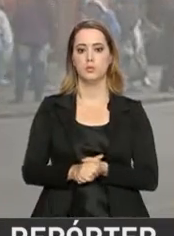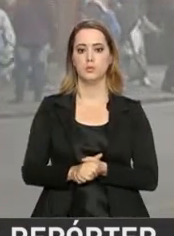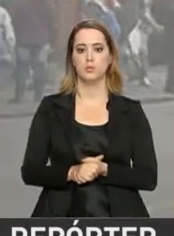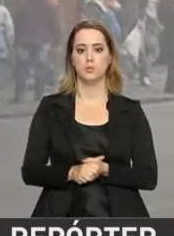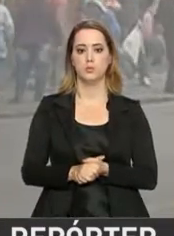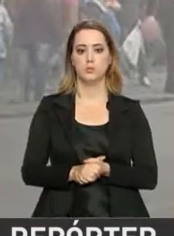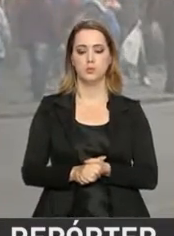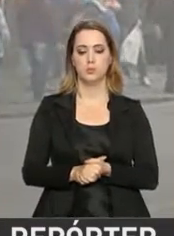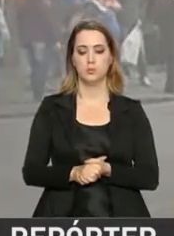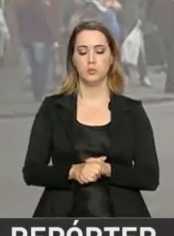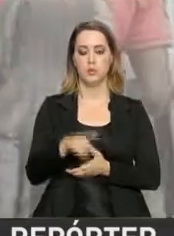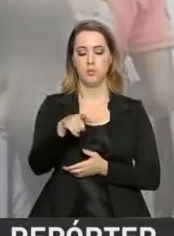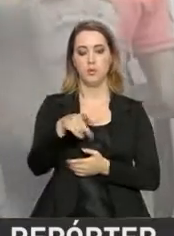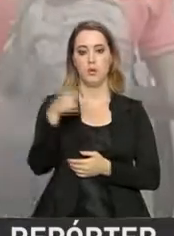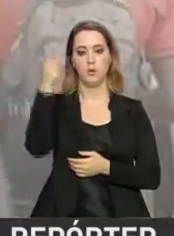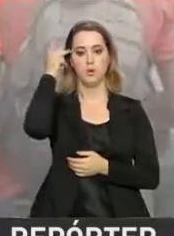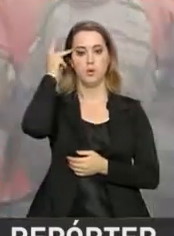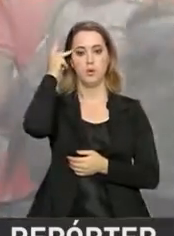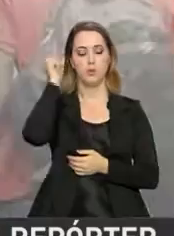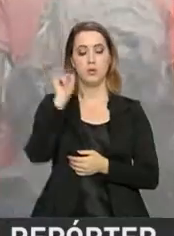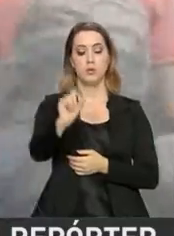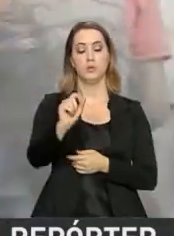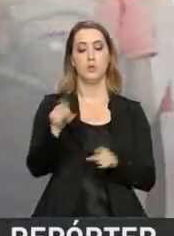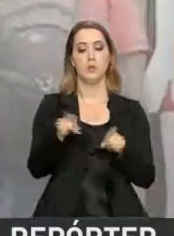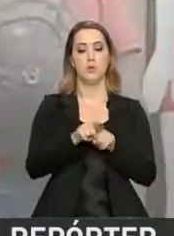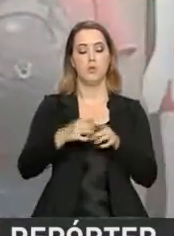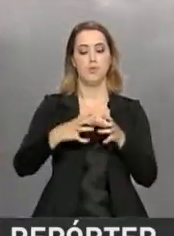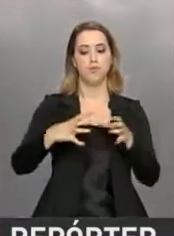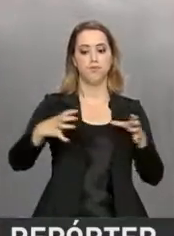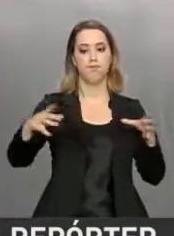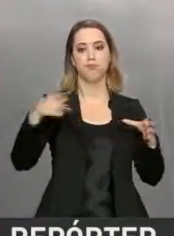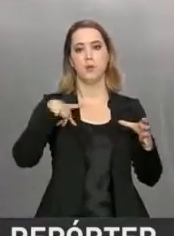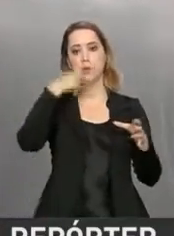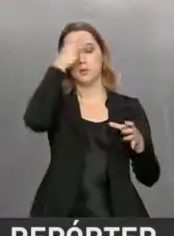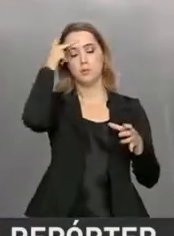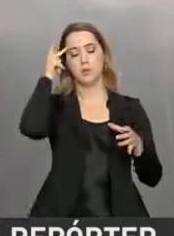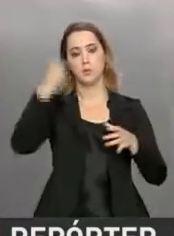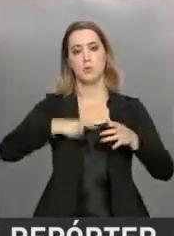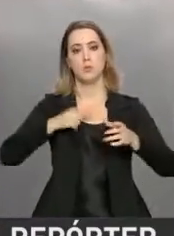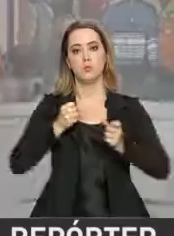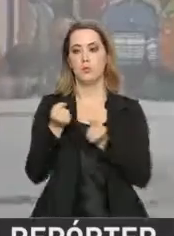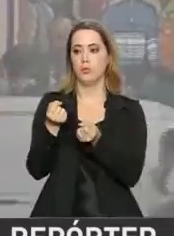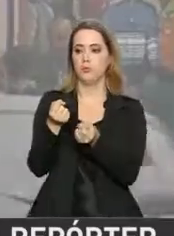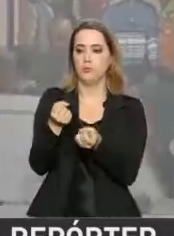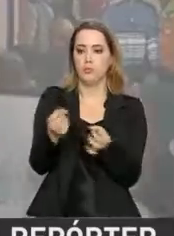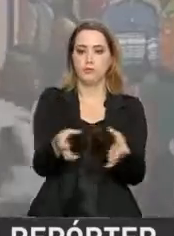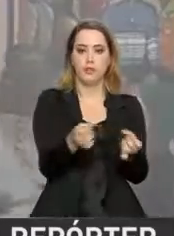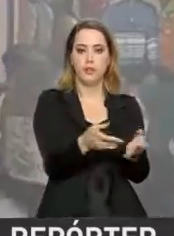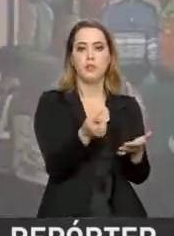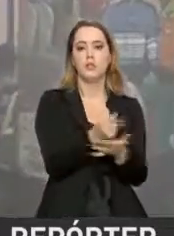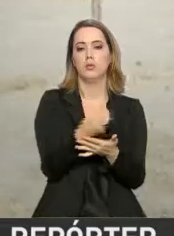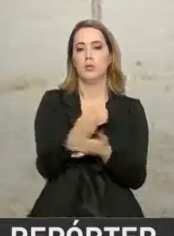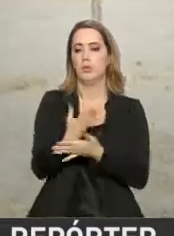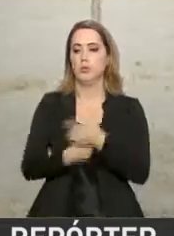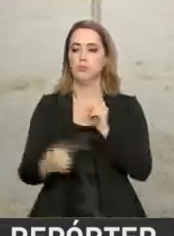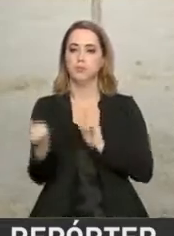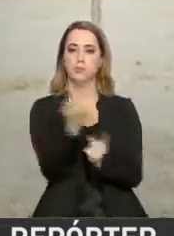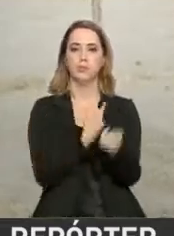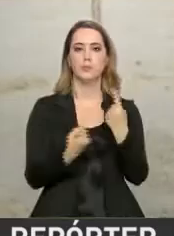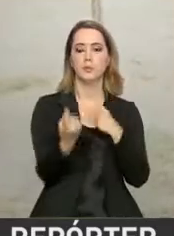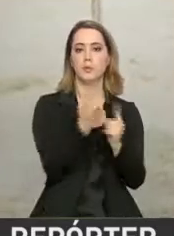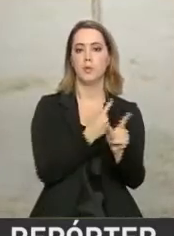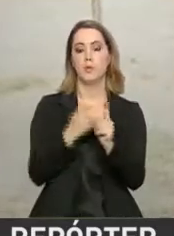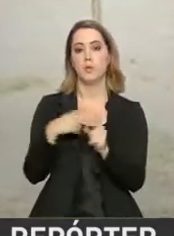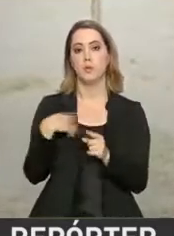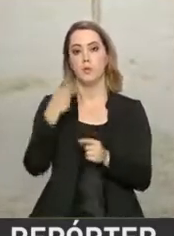O bairro do Brás, em São Paulo, tem uma das maiores concentrações de comércio popular do país. O movimento intenso acaba